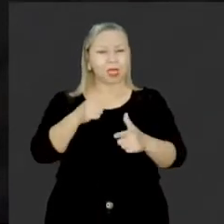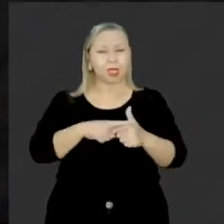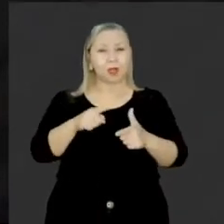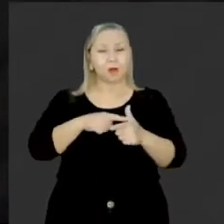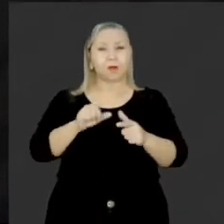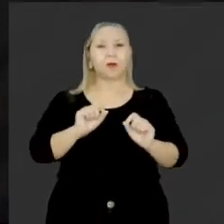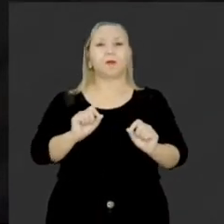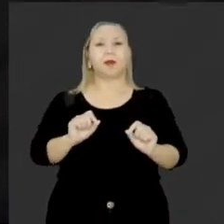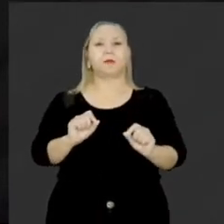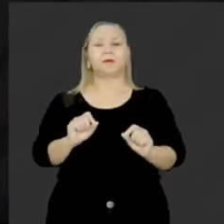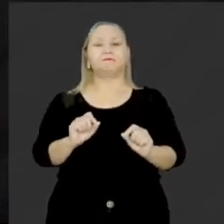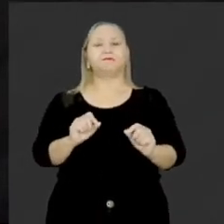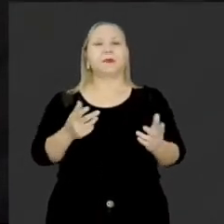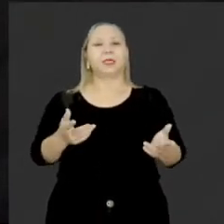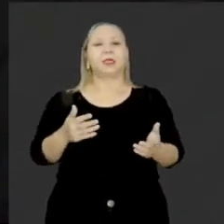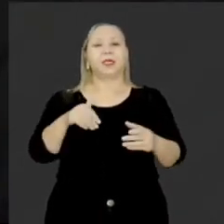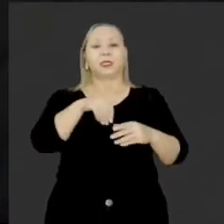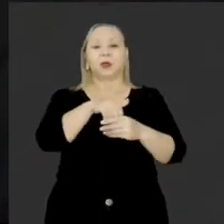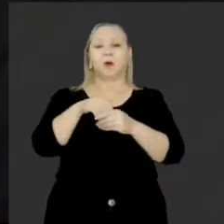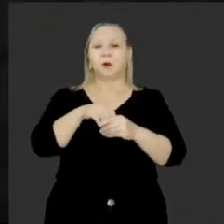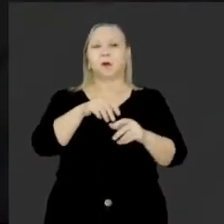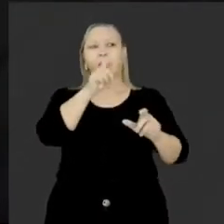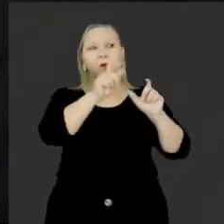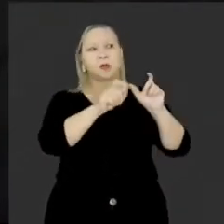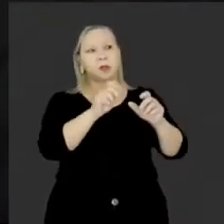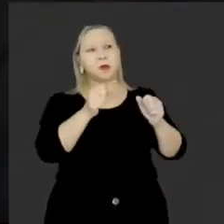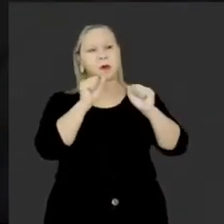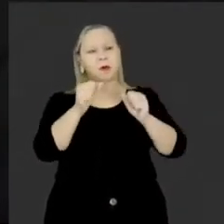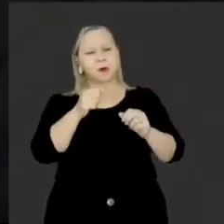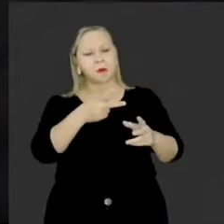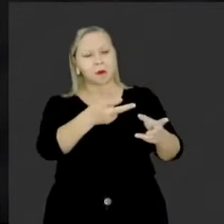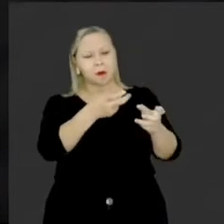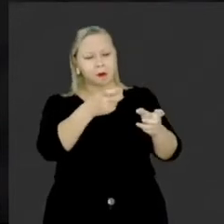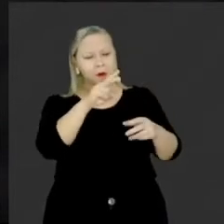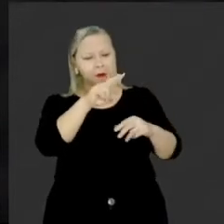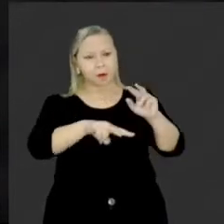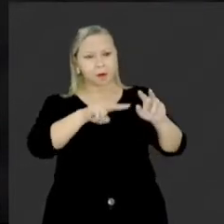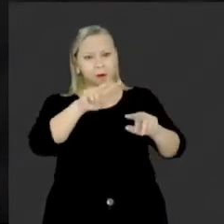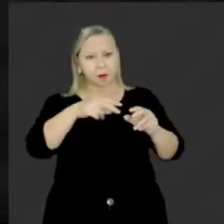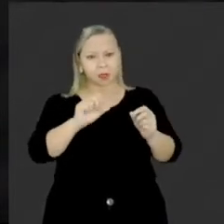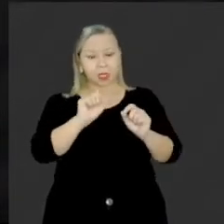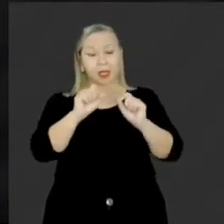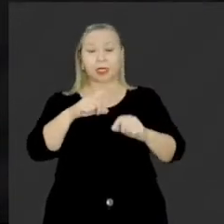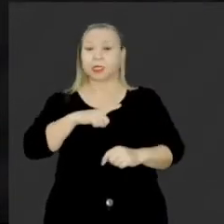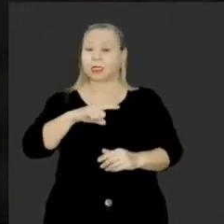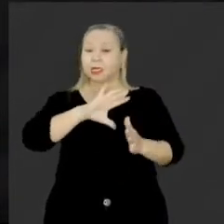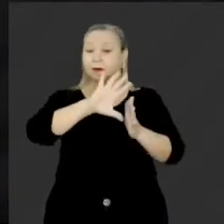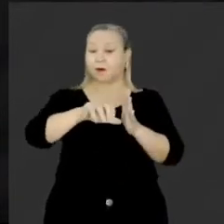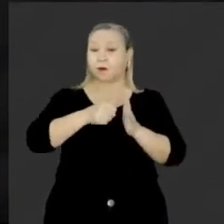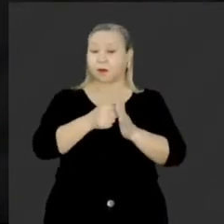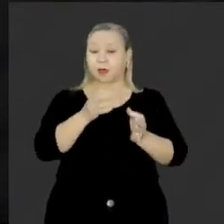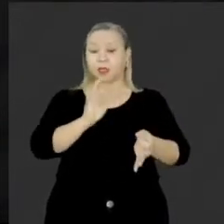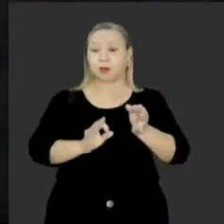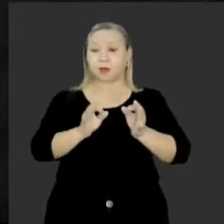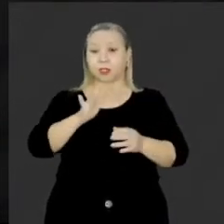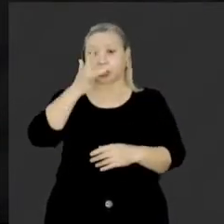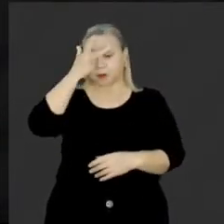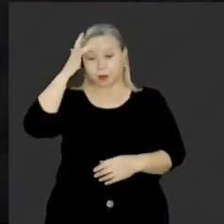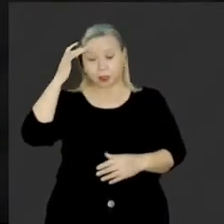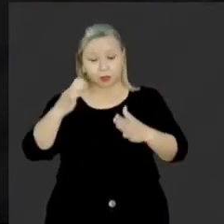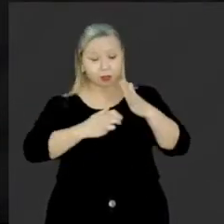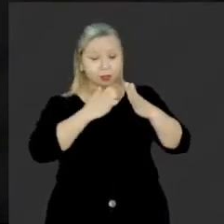de corrupção? Como é que o senhor vai mudar essa história toda para não acontecer novamente? Primeiro, você já falou do